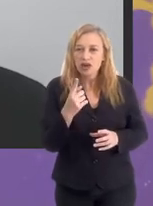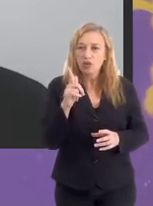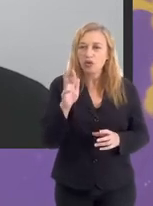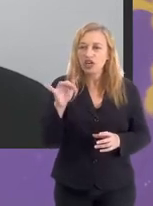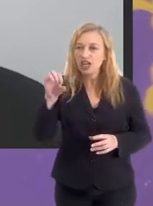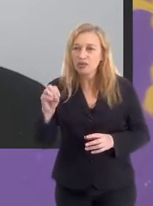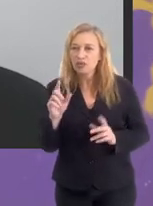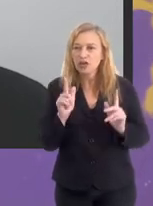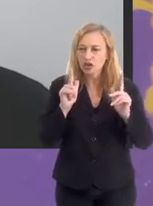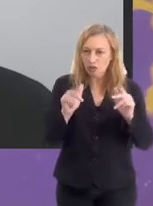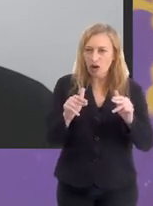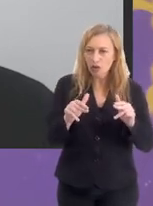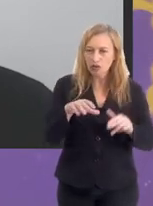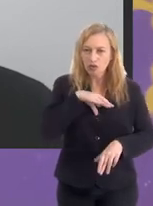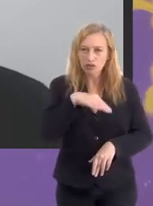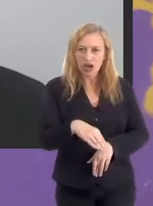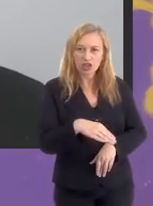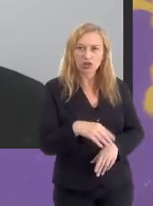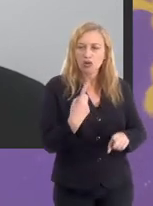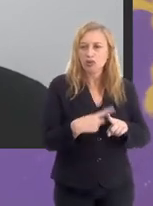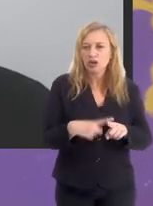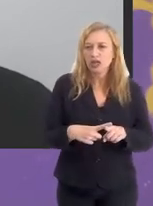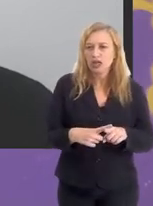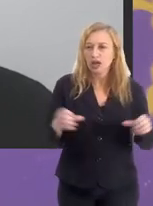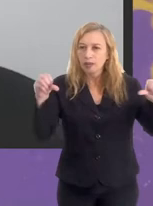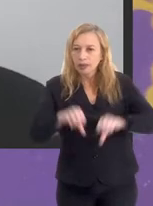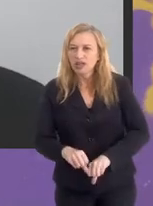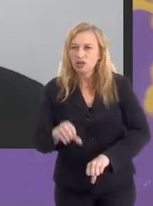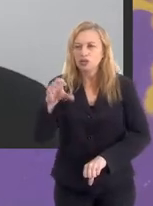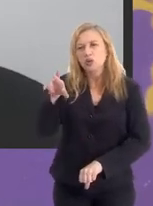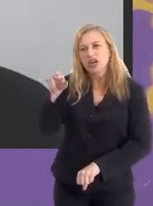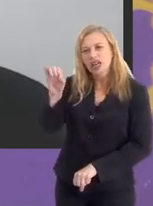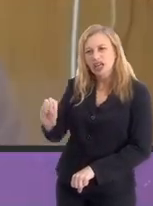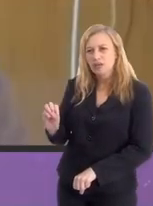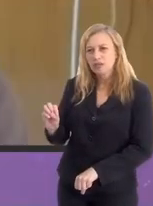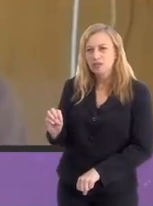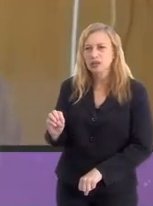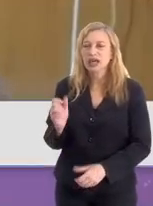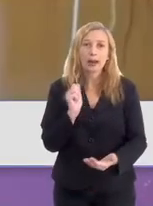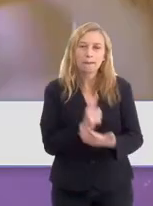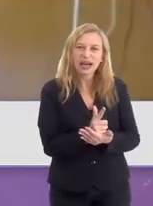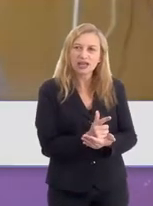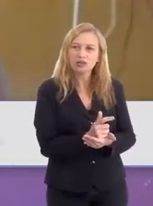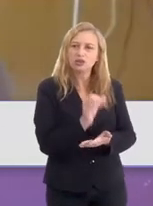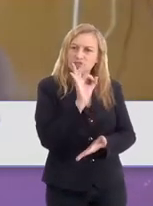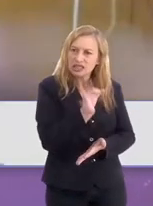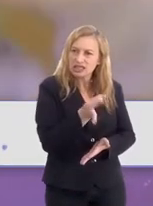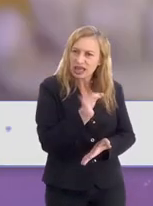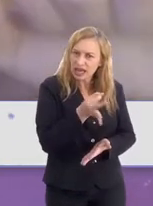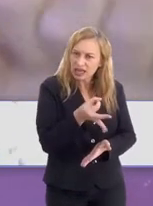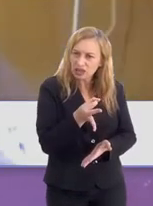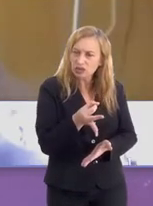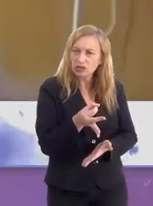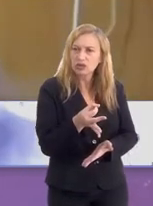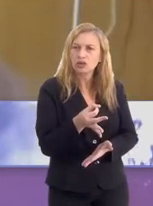botar o Grêmio na mesma região pacote aqui Cruzeiro baixo porque para mim a queda do Grêmio foi um acaso o mesmo tava pagando em dia